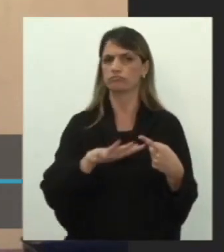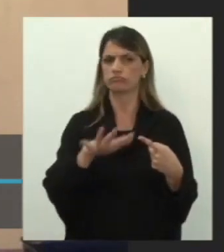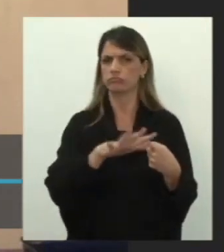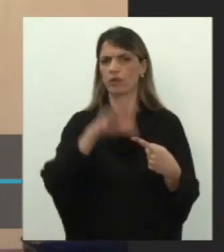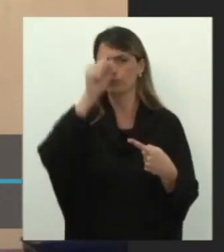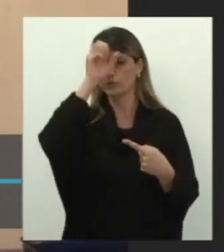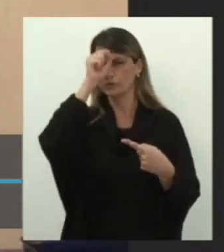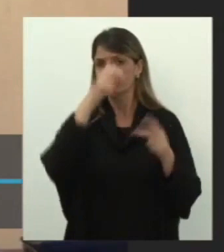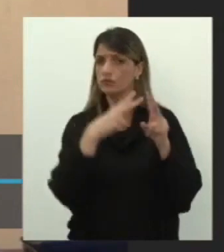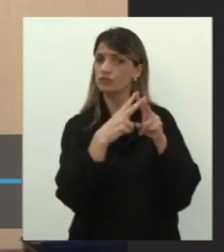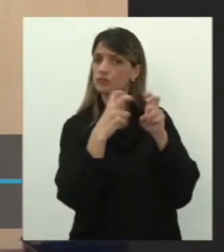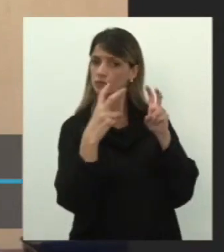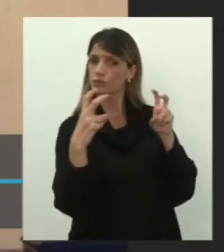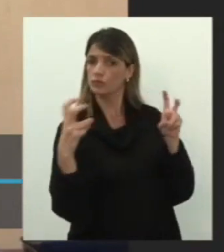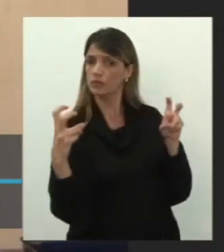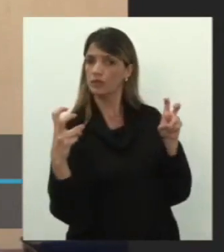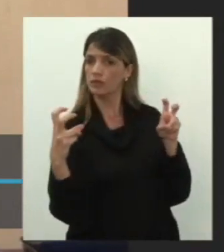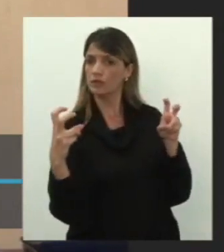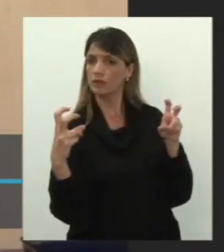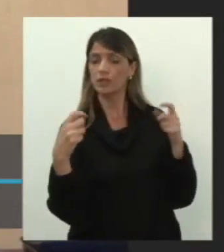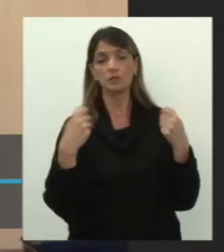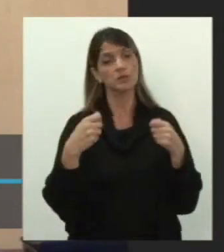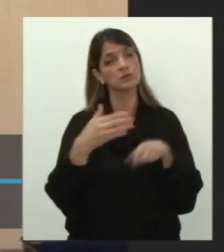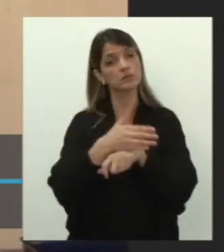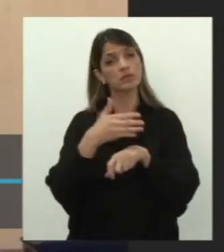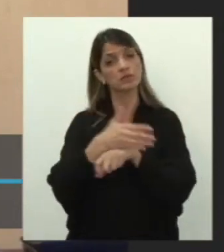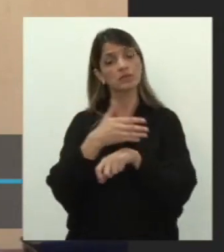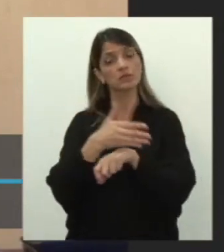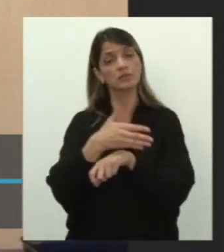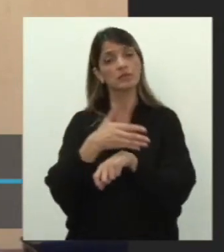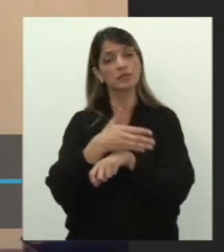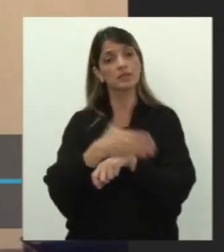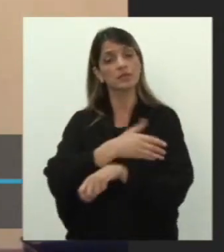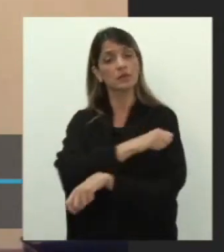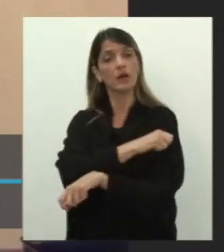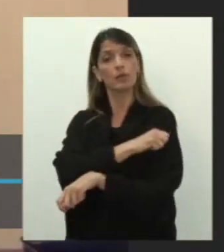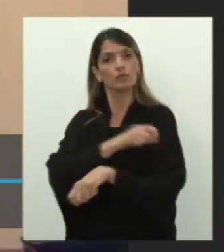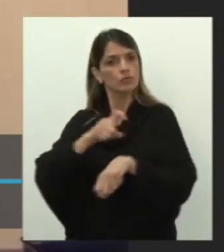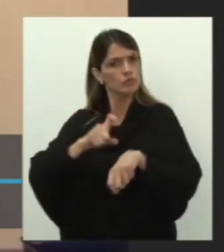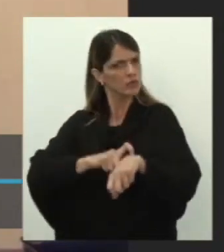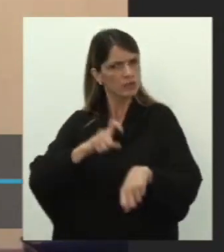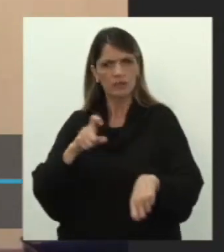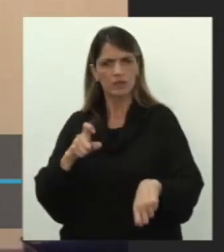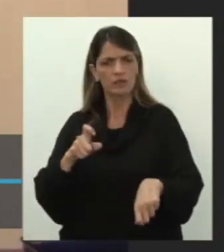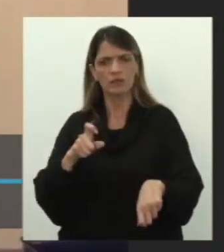aprendizagem virtuais, que são aqueles que é necessária a participação dos estudantes na hora, né?